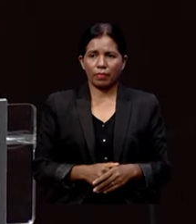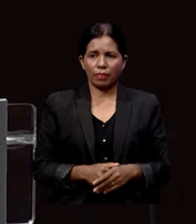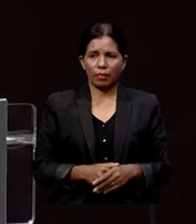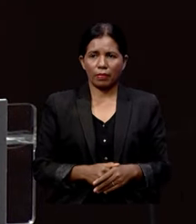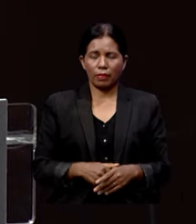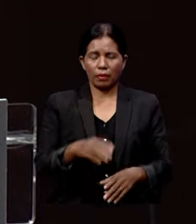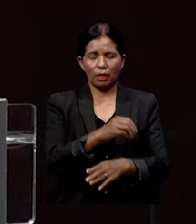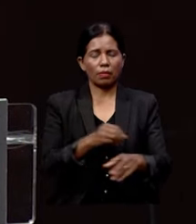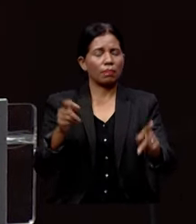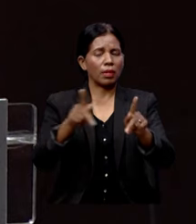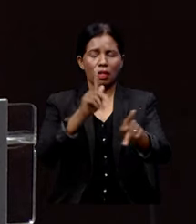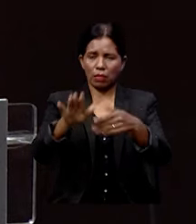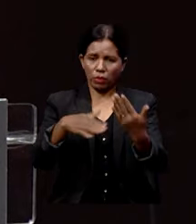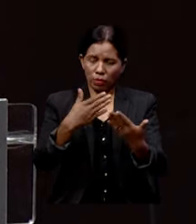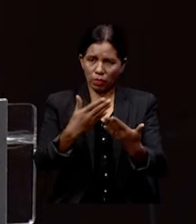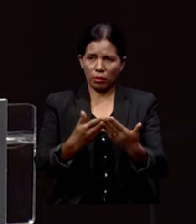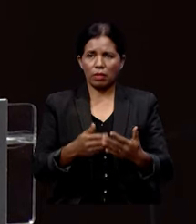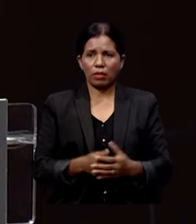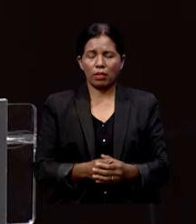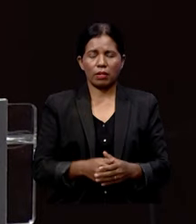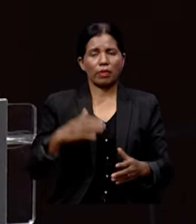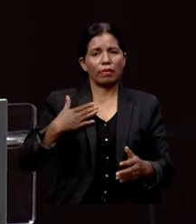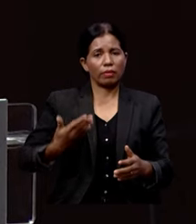Foram as mulheres, homens,